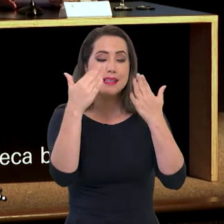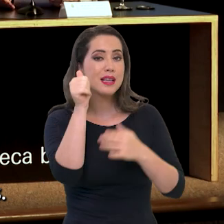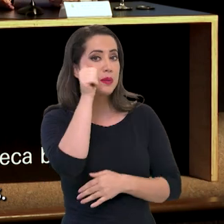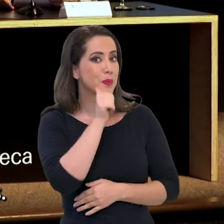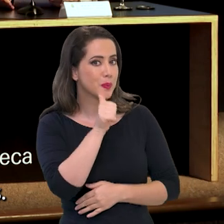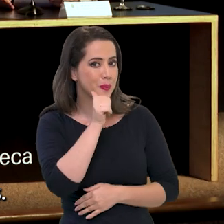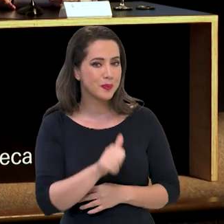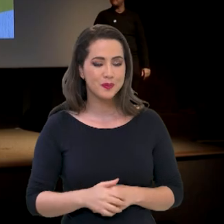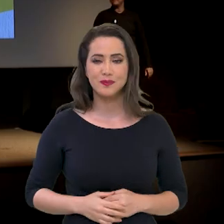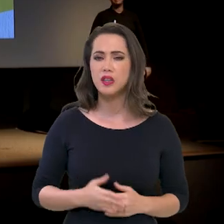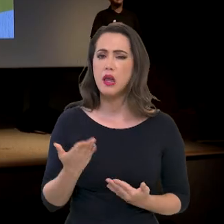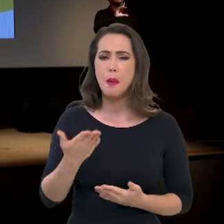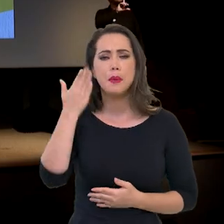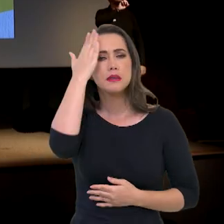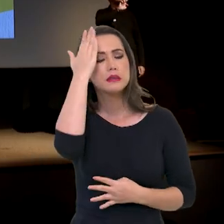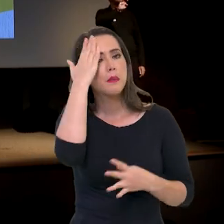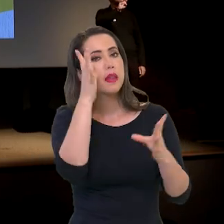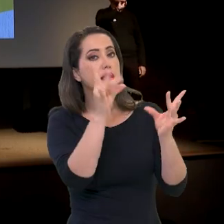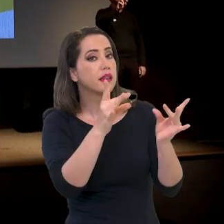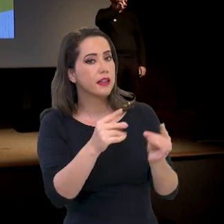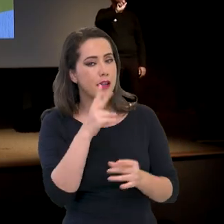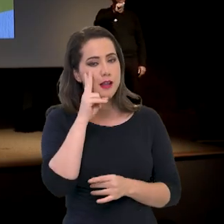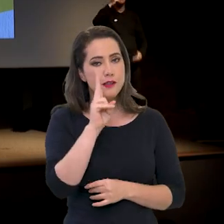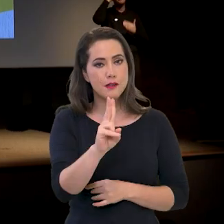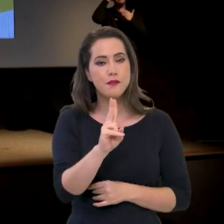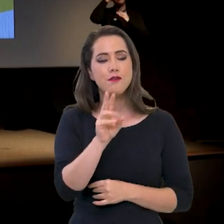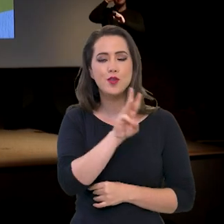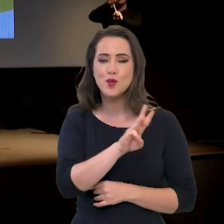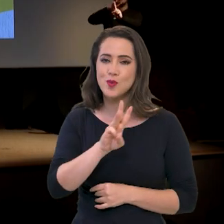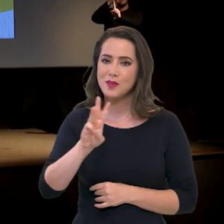produtoras independentes. Para saber mais, acesse